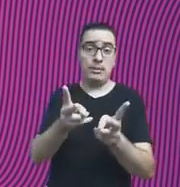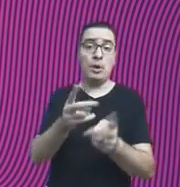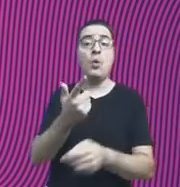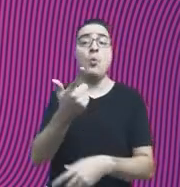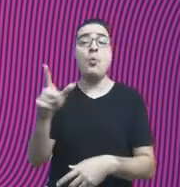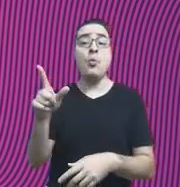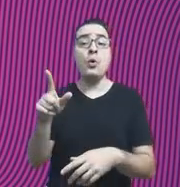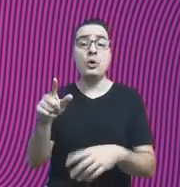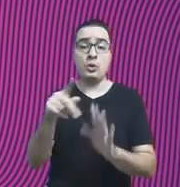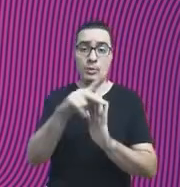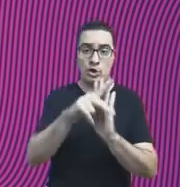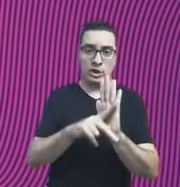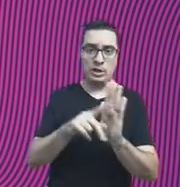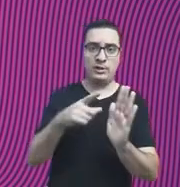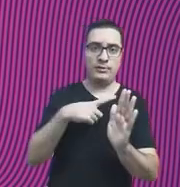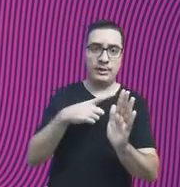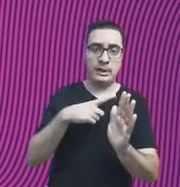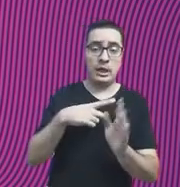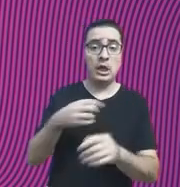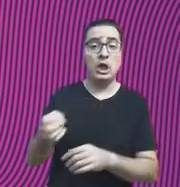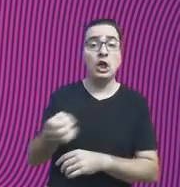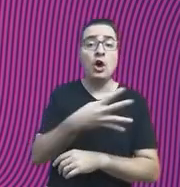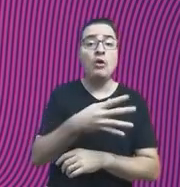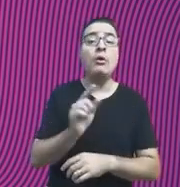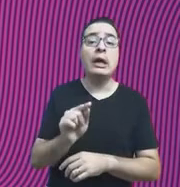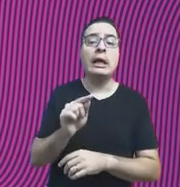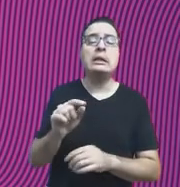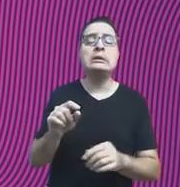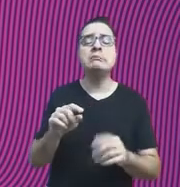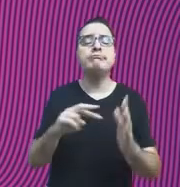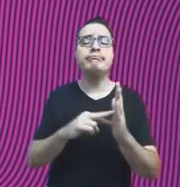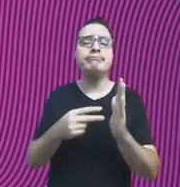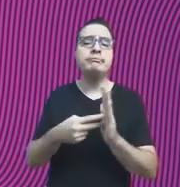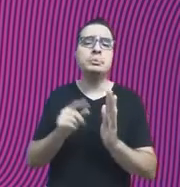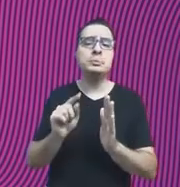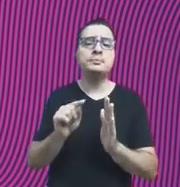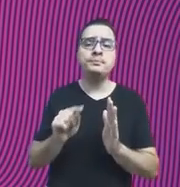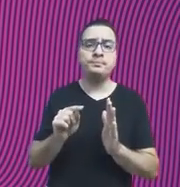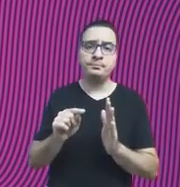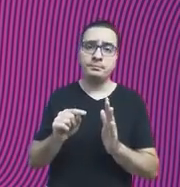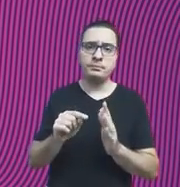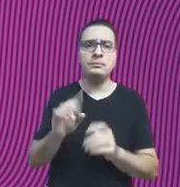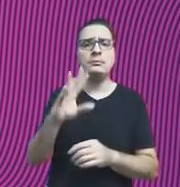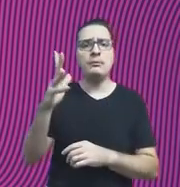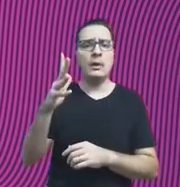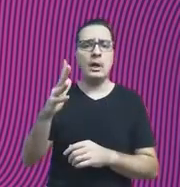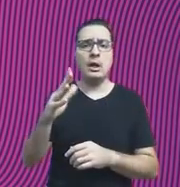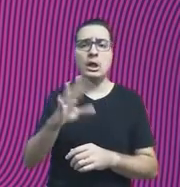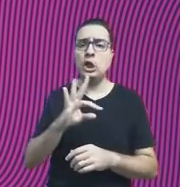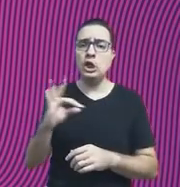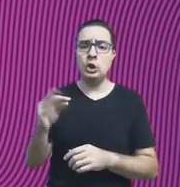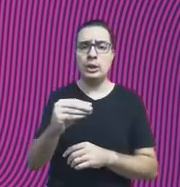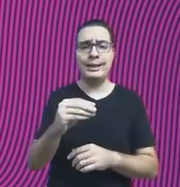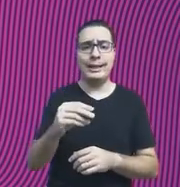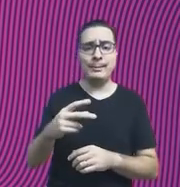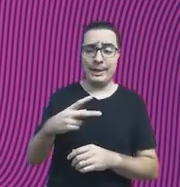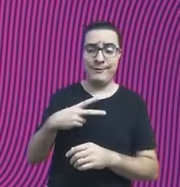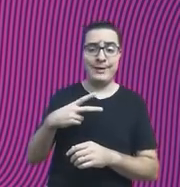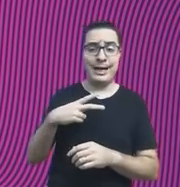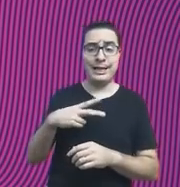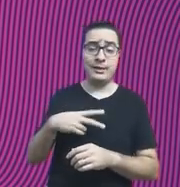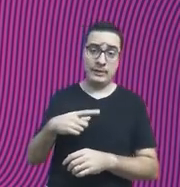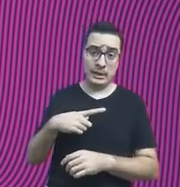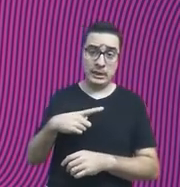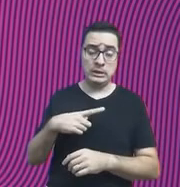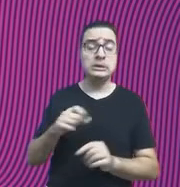Every Mind Matters. O que significa isso? Presta atenção, que é isso que vai acontecer em toda a cadeia privada. Significa de